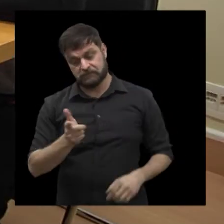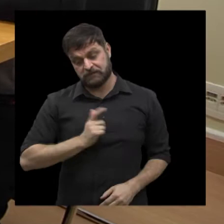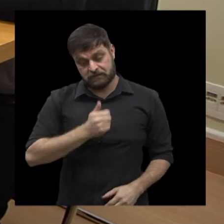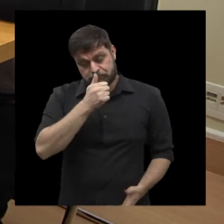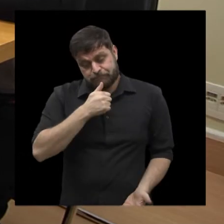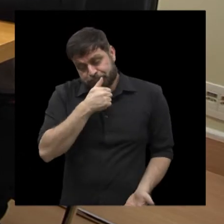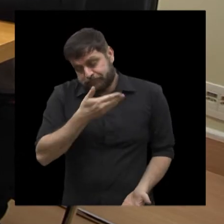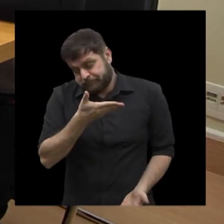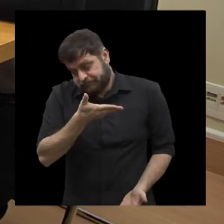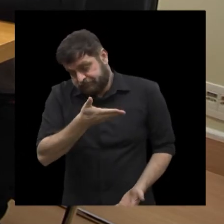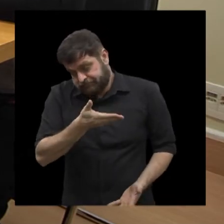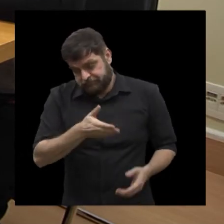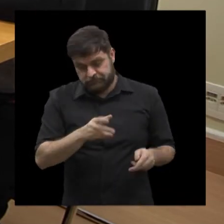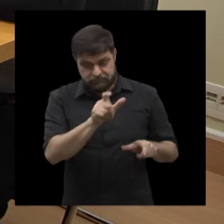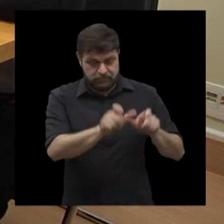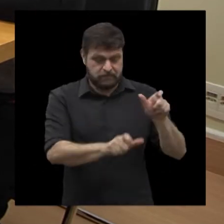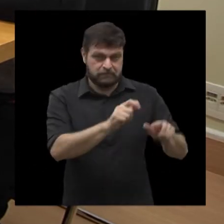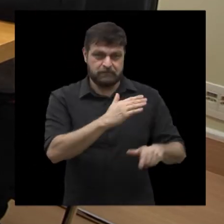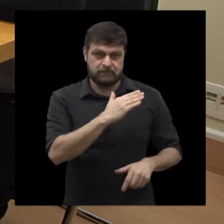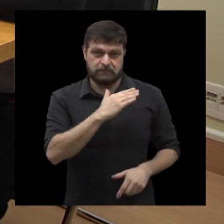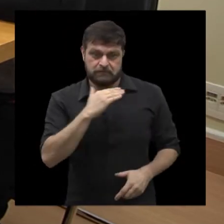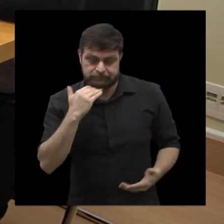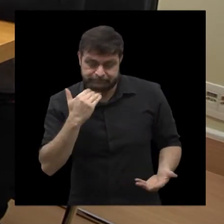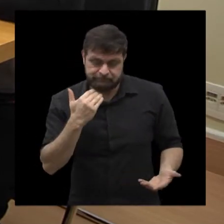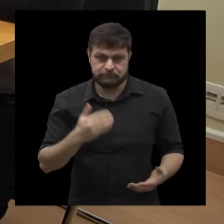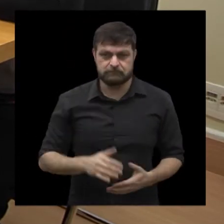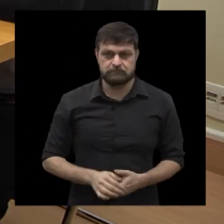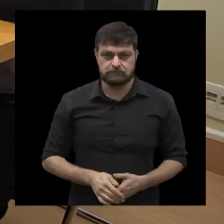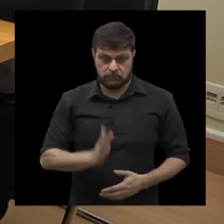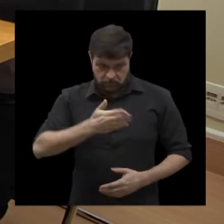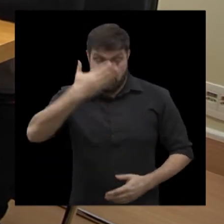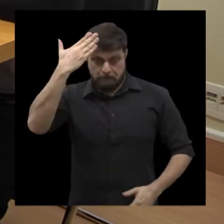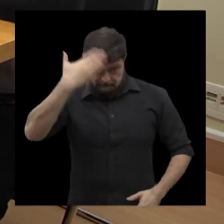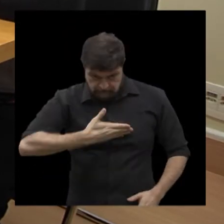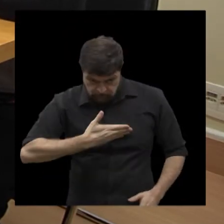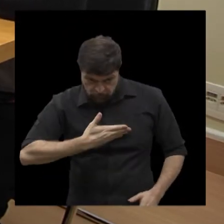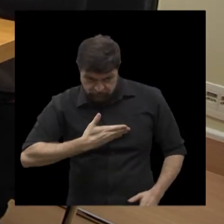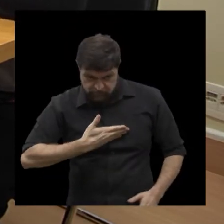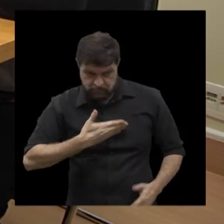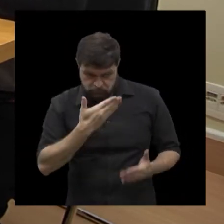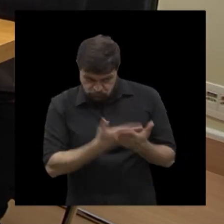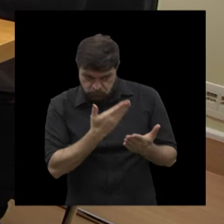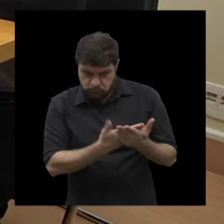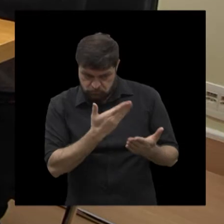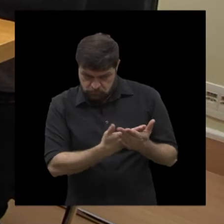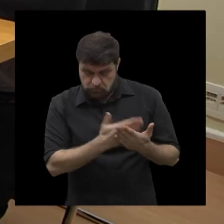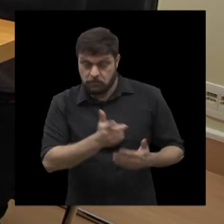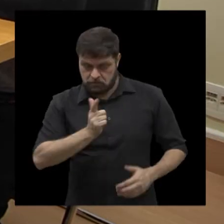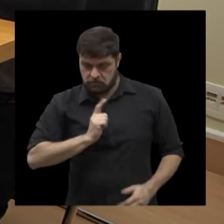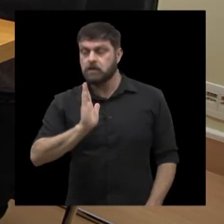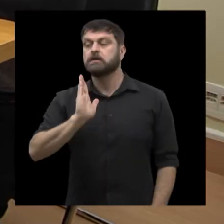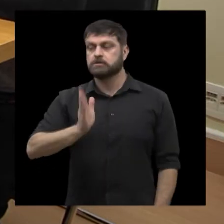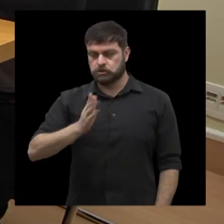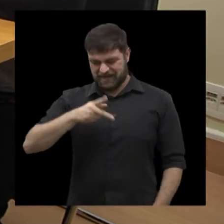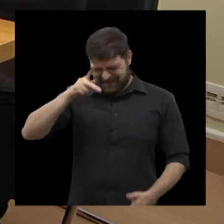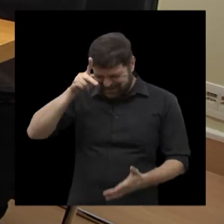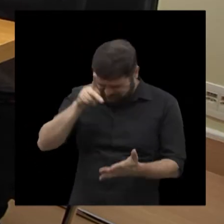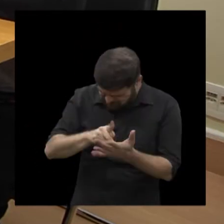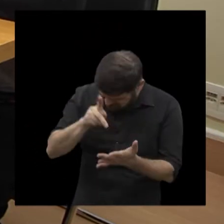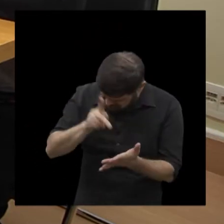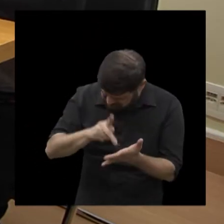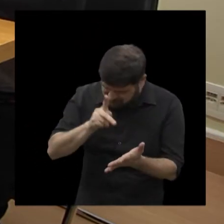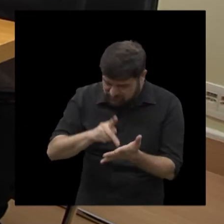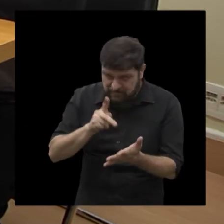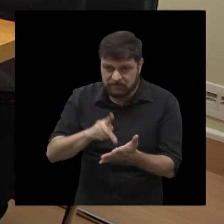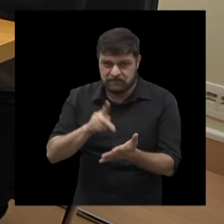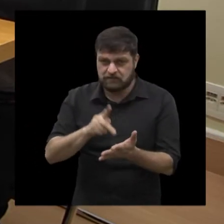alguns, mas é isso. Paciência, né? Mas está provado cientificamente, né? Não, isso é provado cientificamente, é uma verdade isso daí, né?